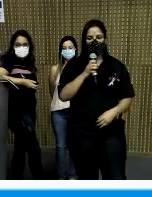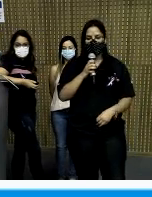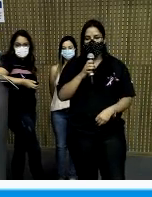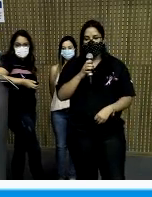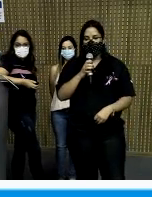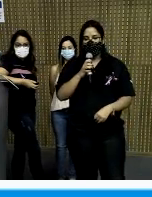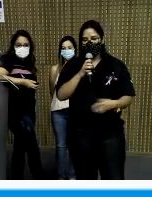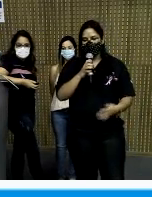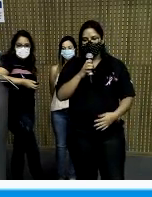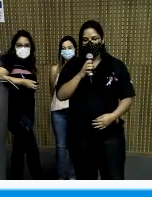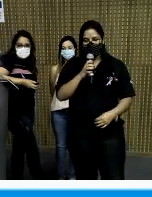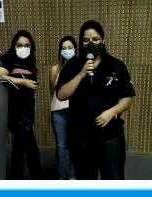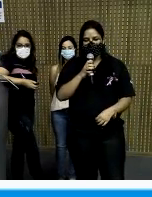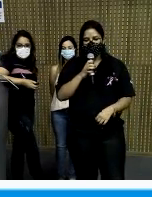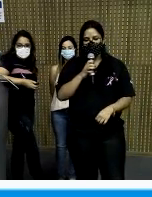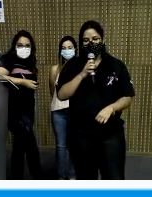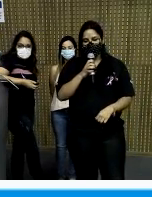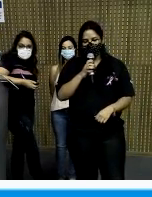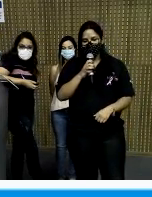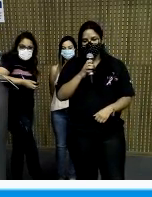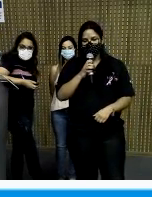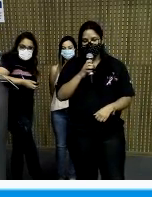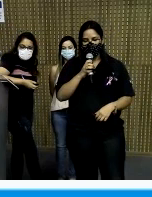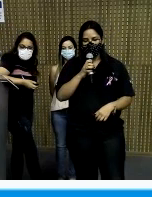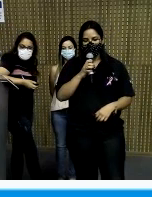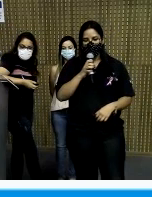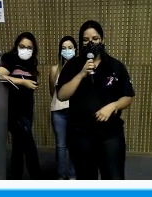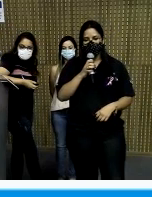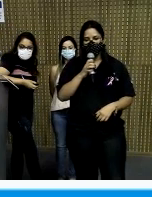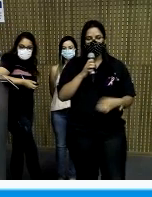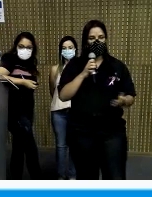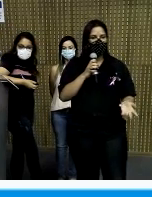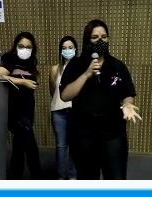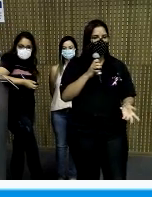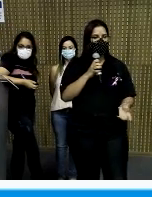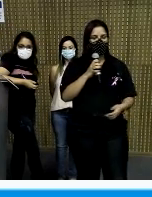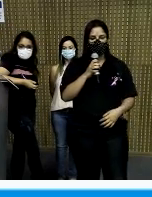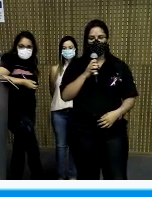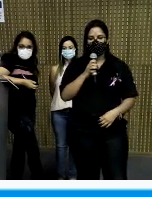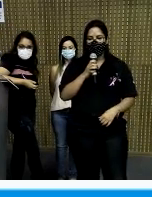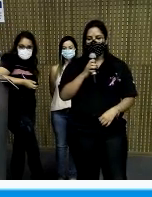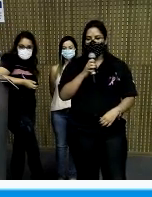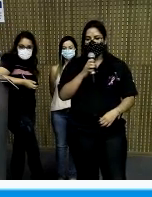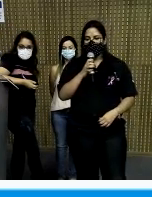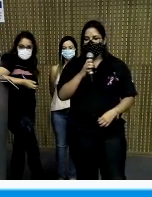né? Solicitantes temos 6, coordenador 1, né? E regulador, nossa médica, a doutora Cláudia,